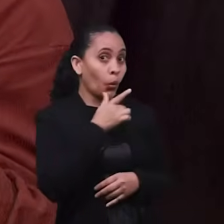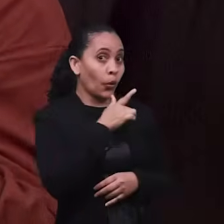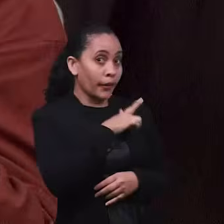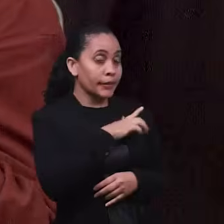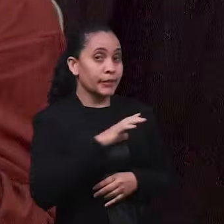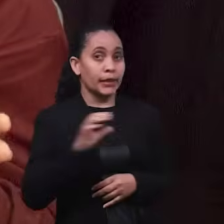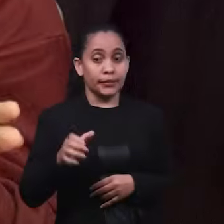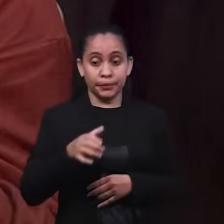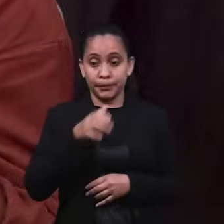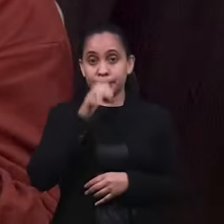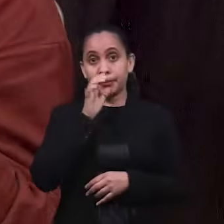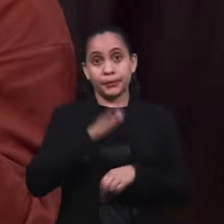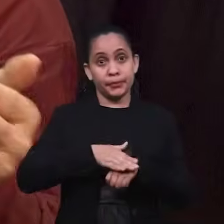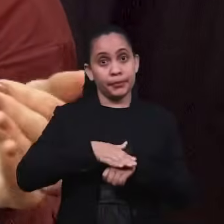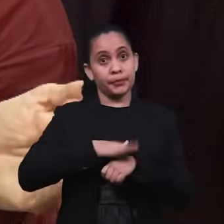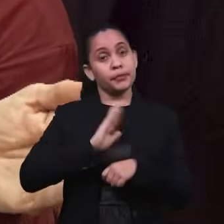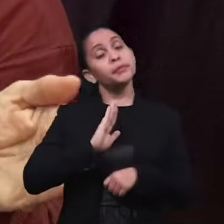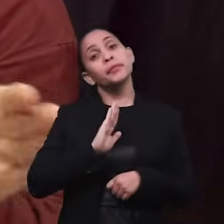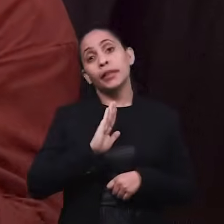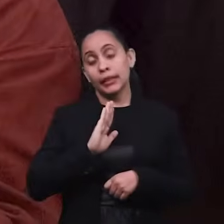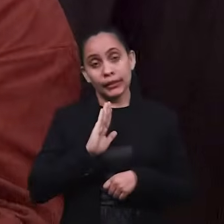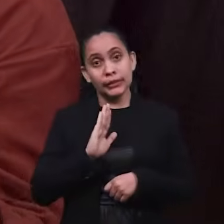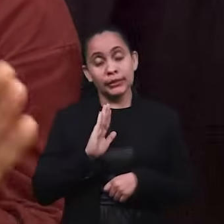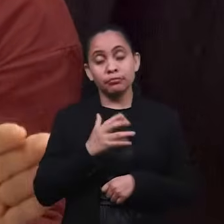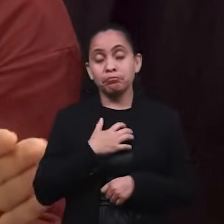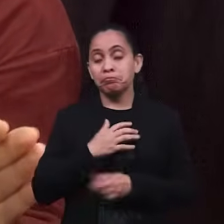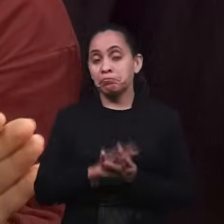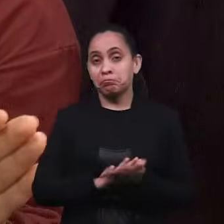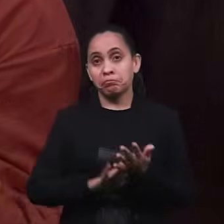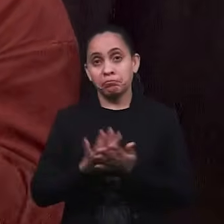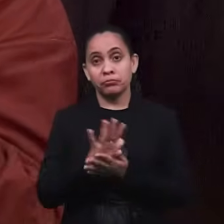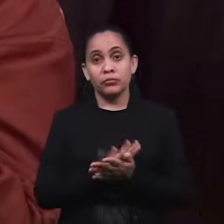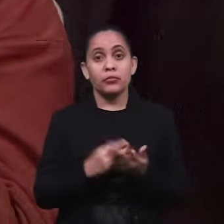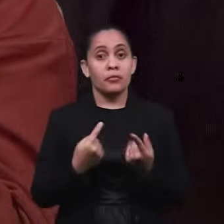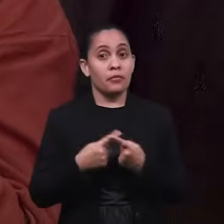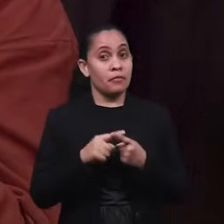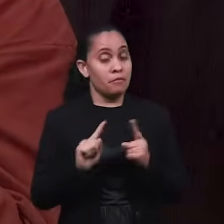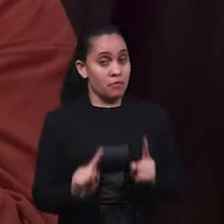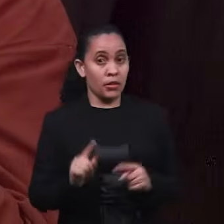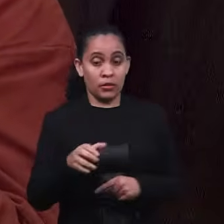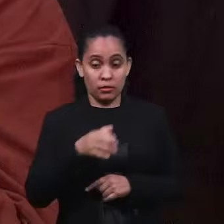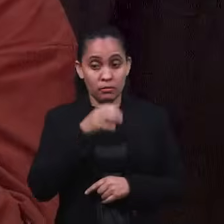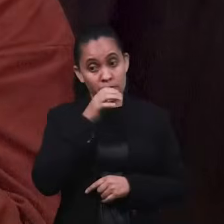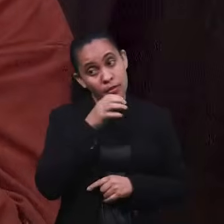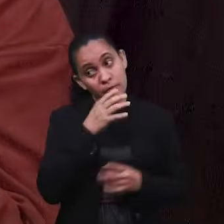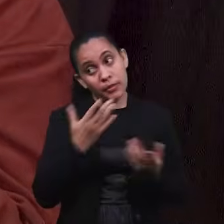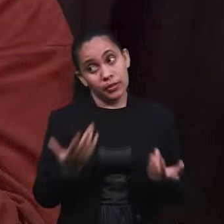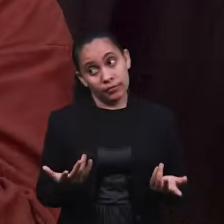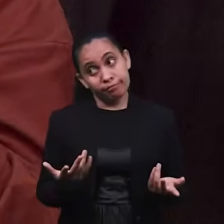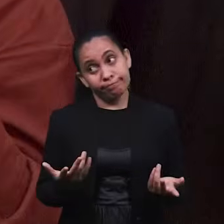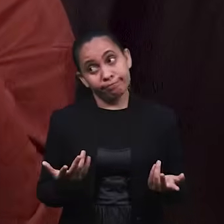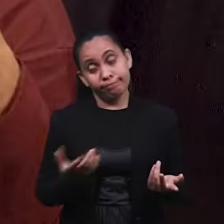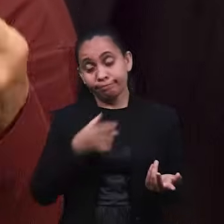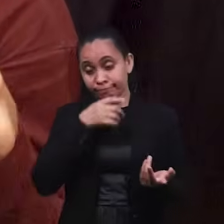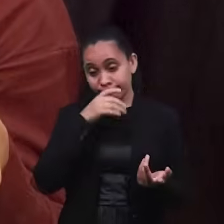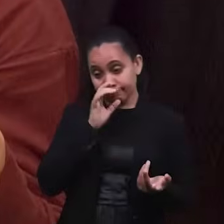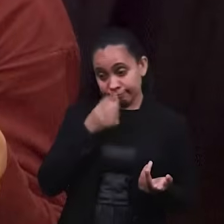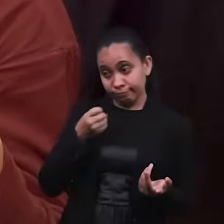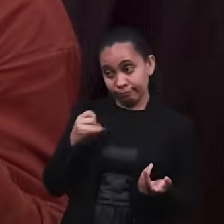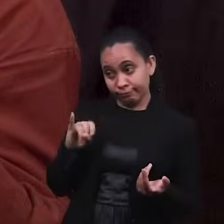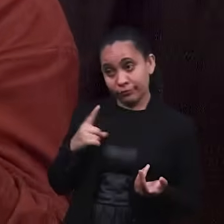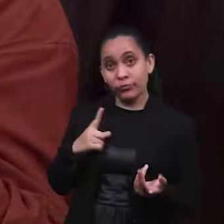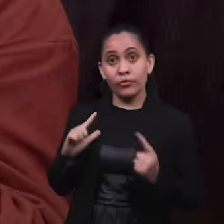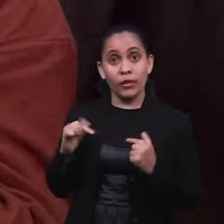conseguem tomar, de repente, mais do que 300 ml e não sentir nada. Mas é uma bebida gaseificada. Quer dizer, qualquer tipo de